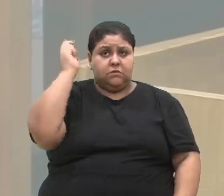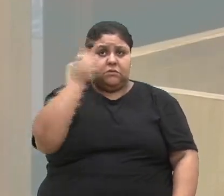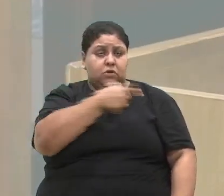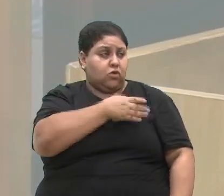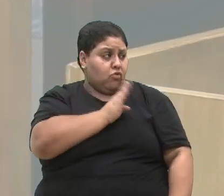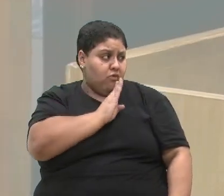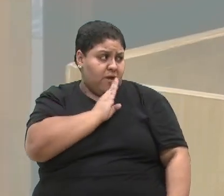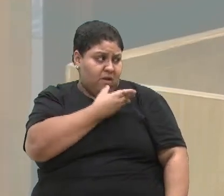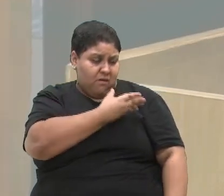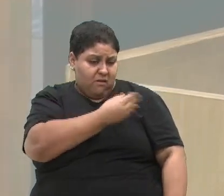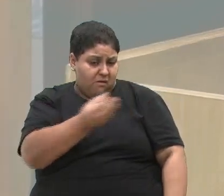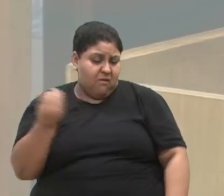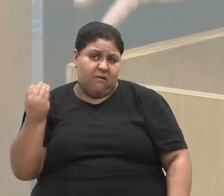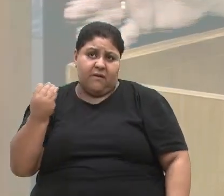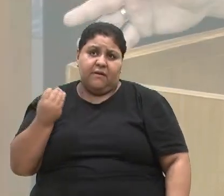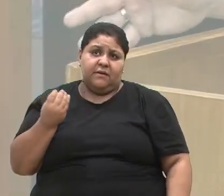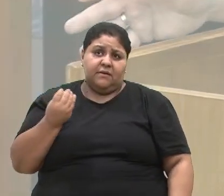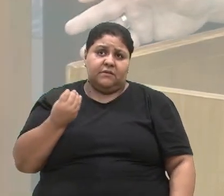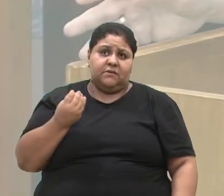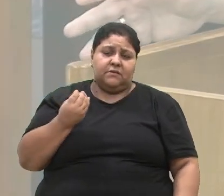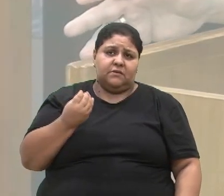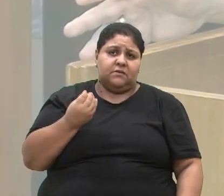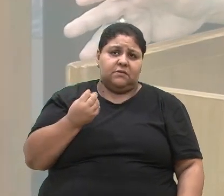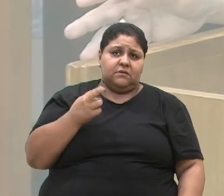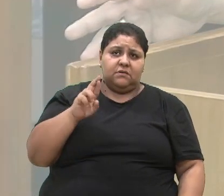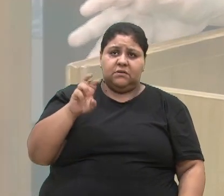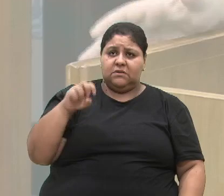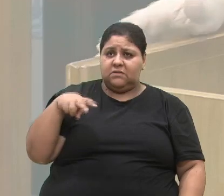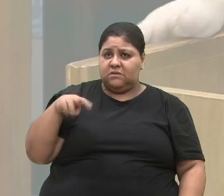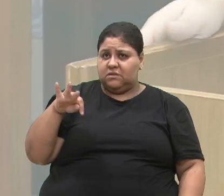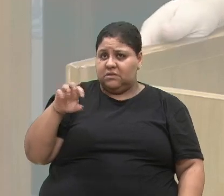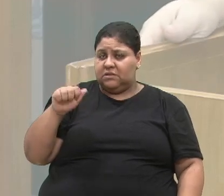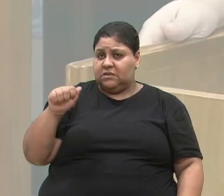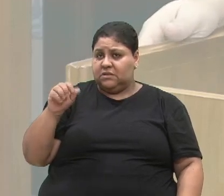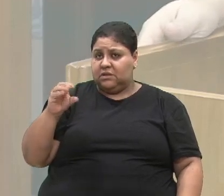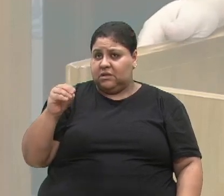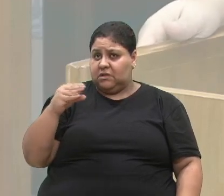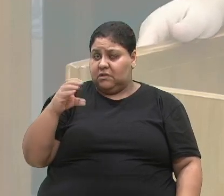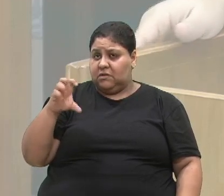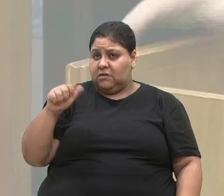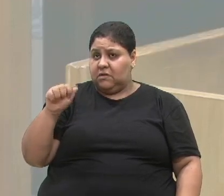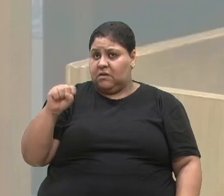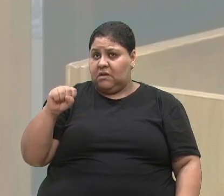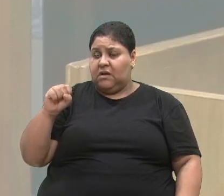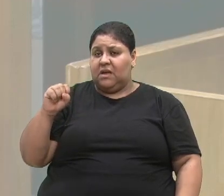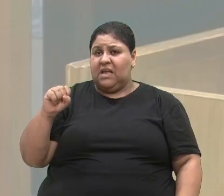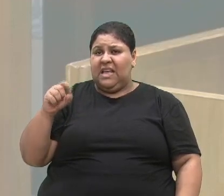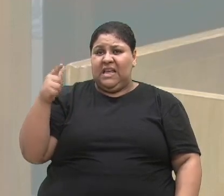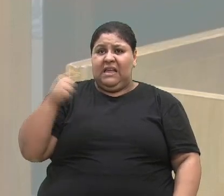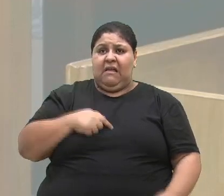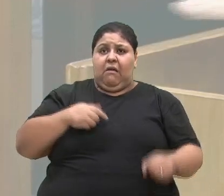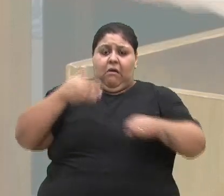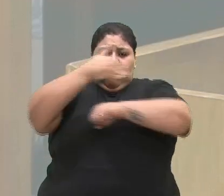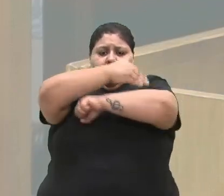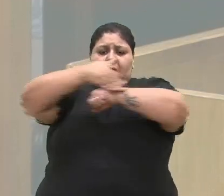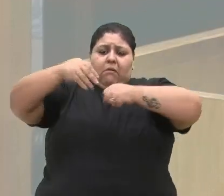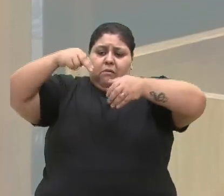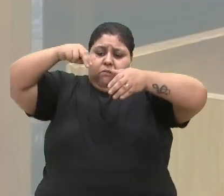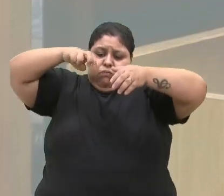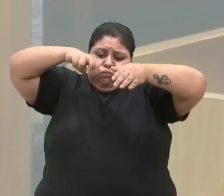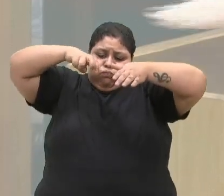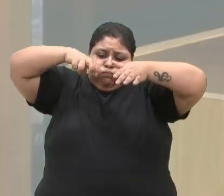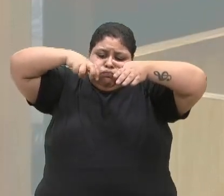bem, o Colégio Renato João César, no São Caetano. É uma via que ela é uma descida e depois ela se